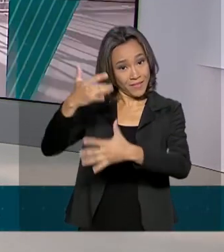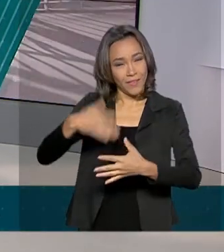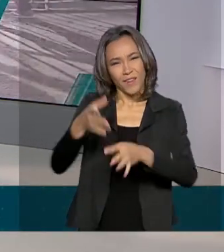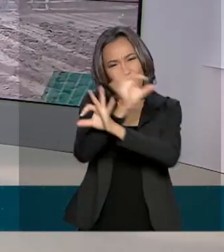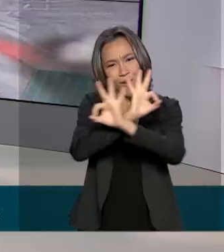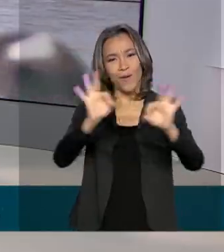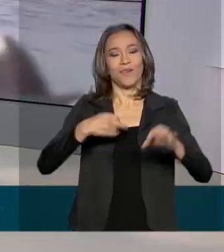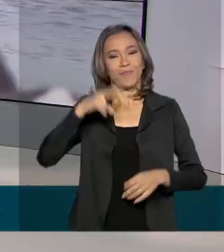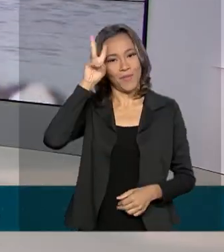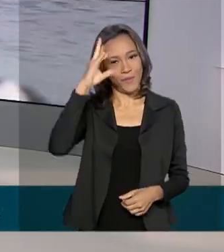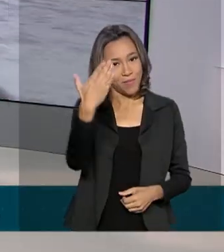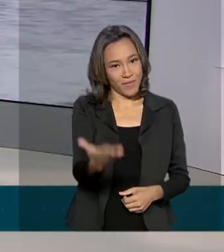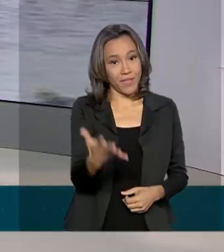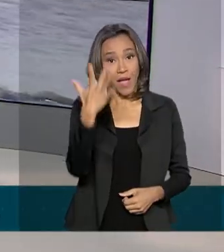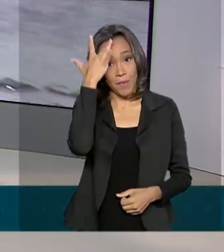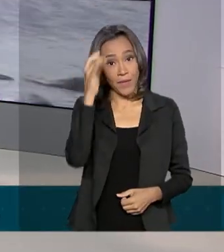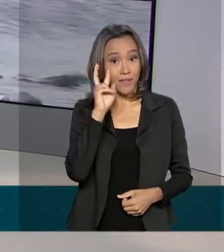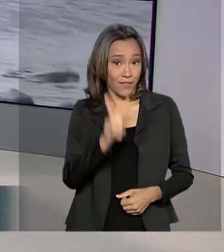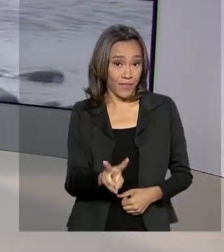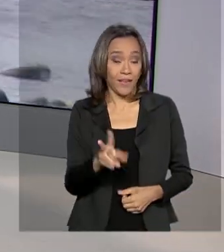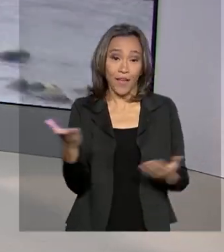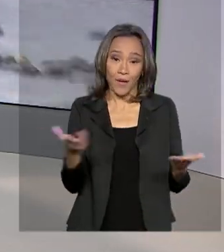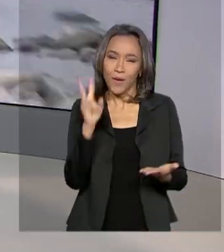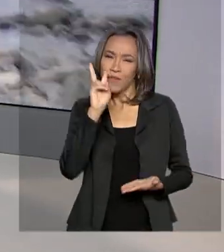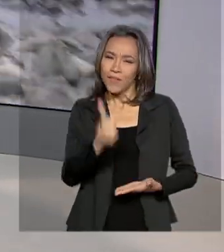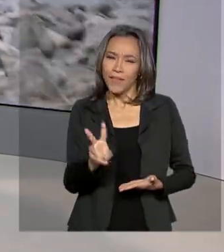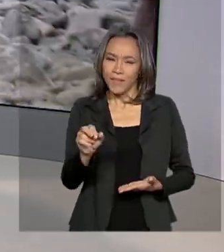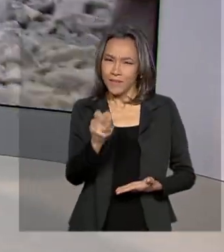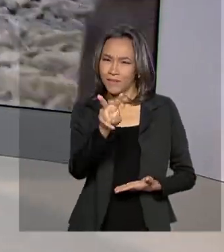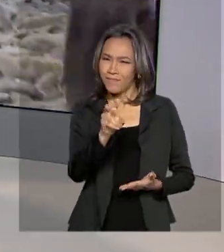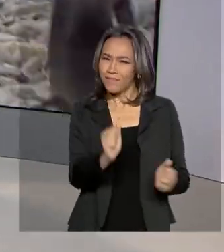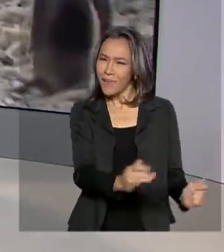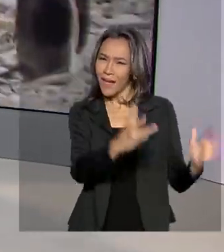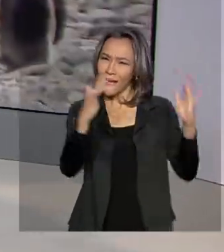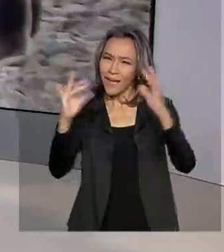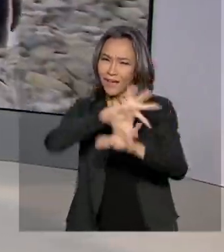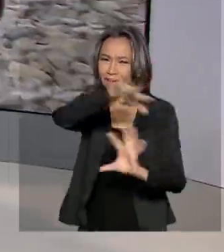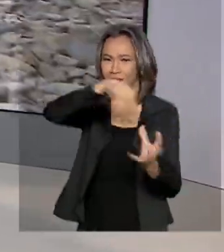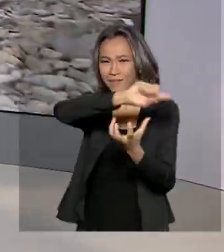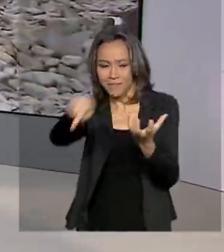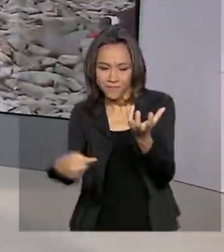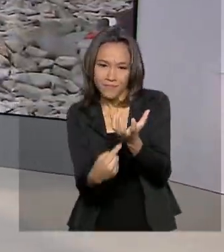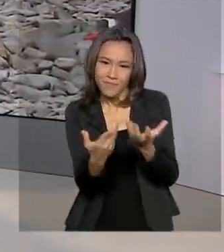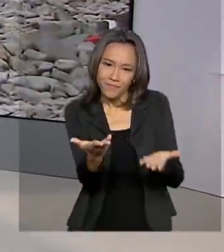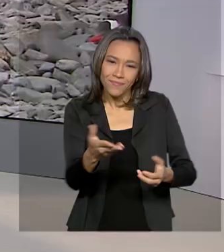Ótima segunda-feira para você. A gente se vê amanhã. Fique agora com as belíssimas imagens da Antártica.